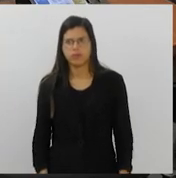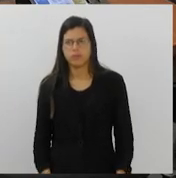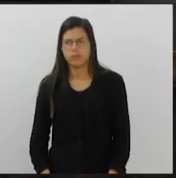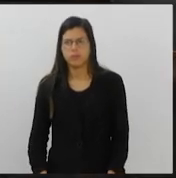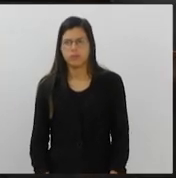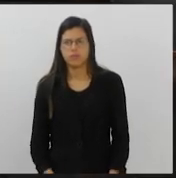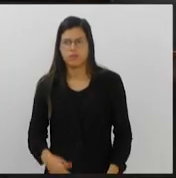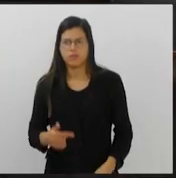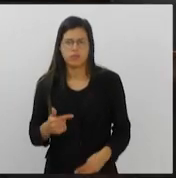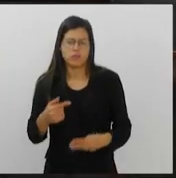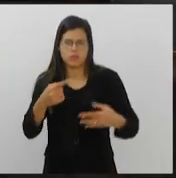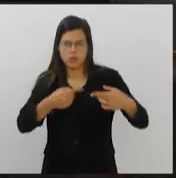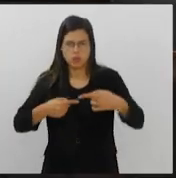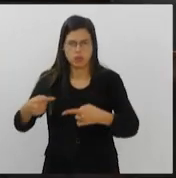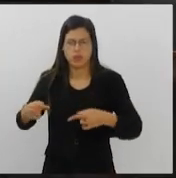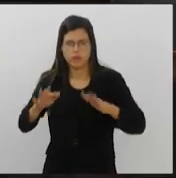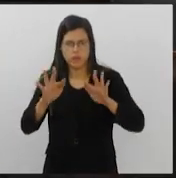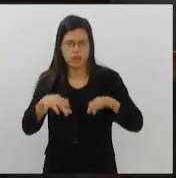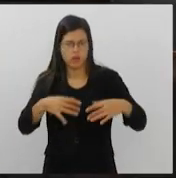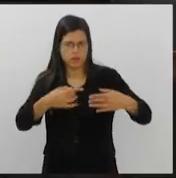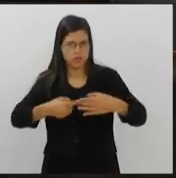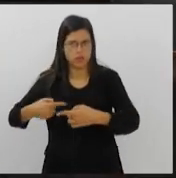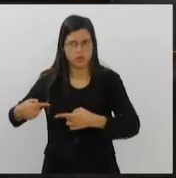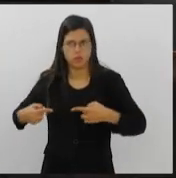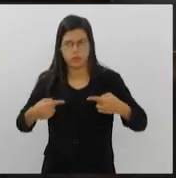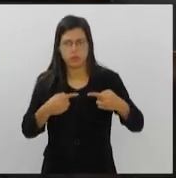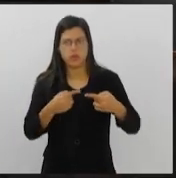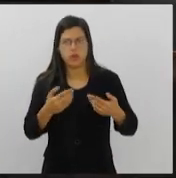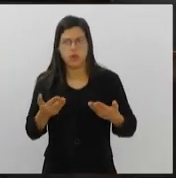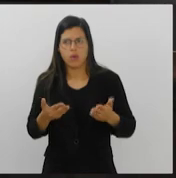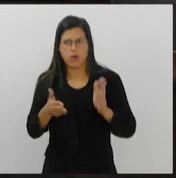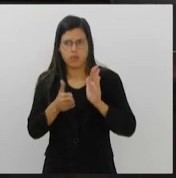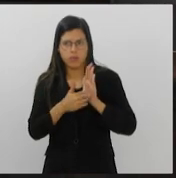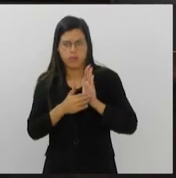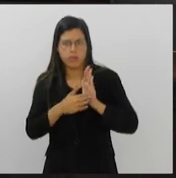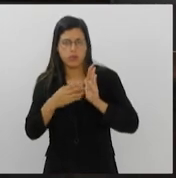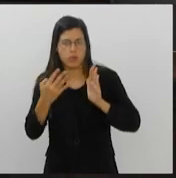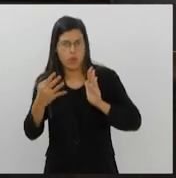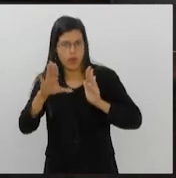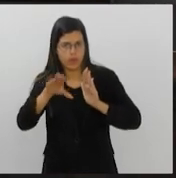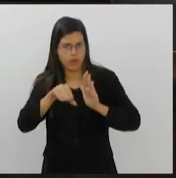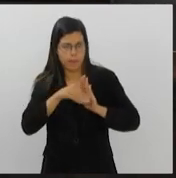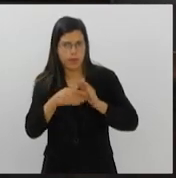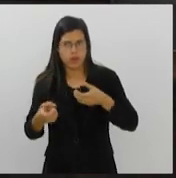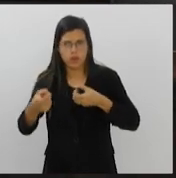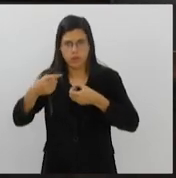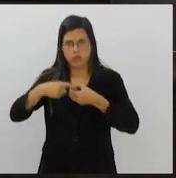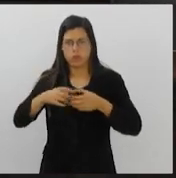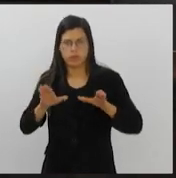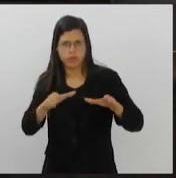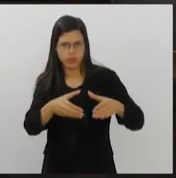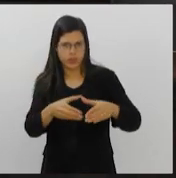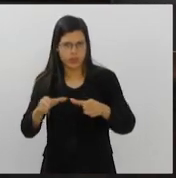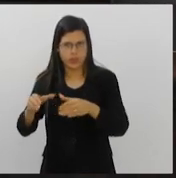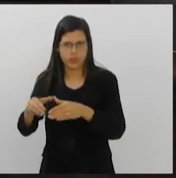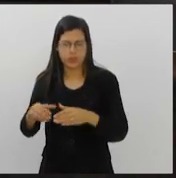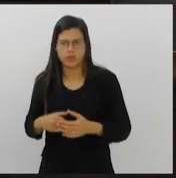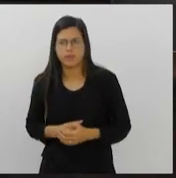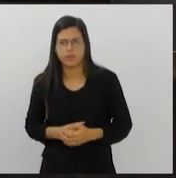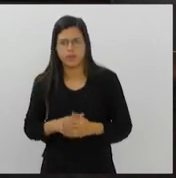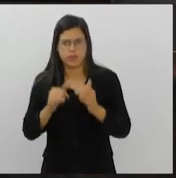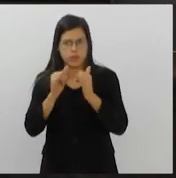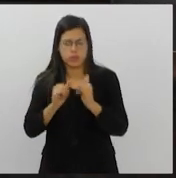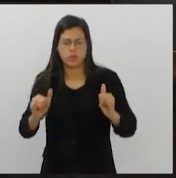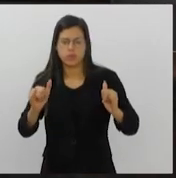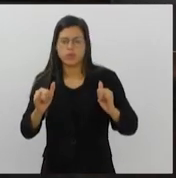Não havendo mais quem queira discutir, encerrada a discussão, a presente proposta recebeu 4 emendas e retorna às comissões.